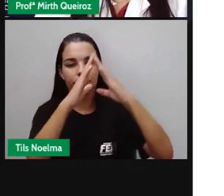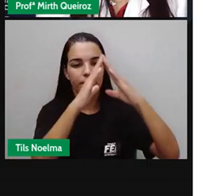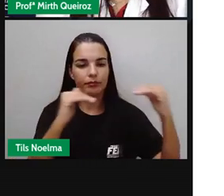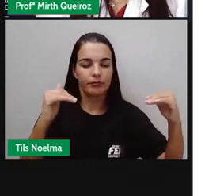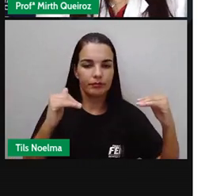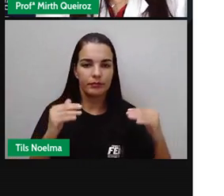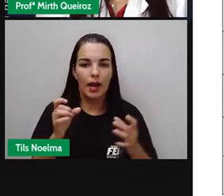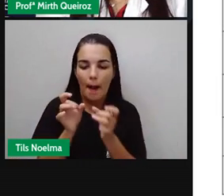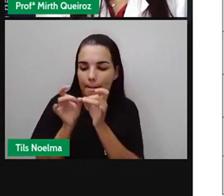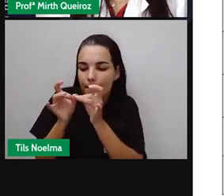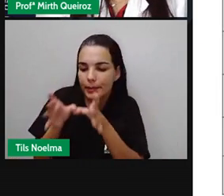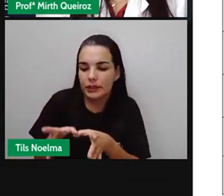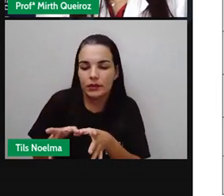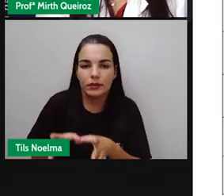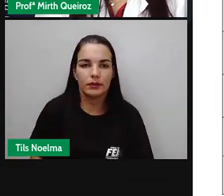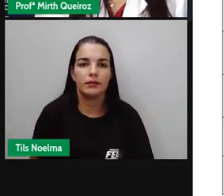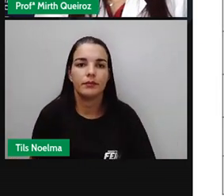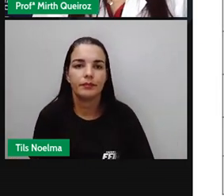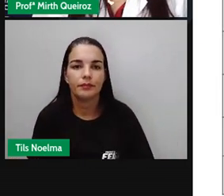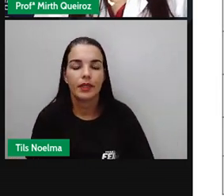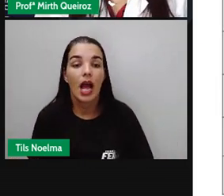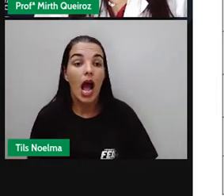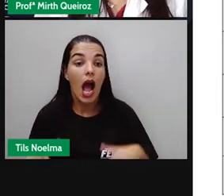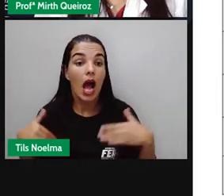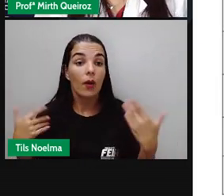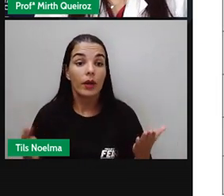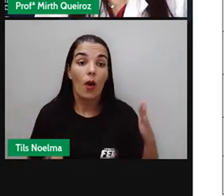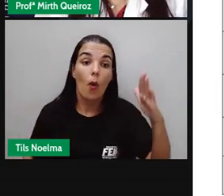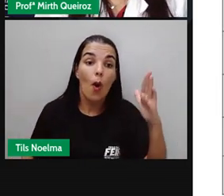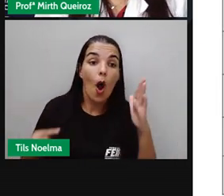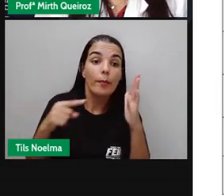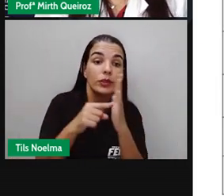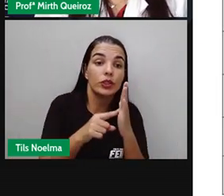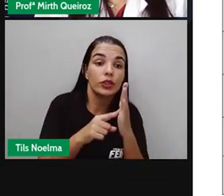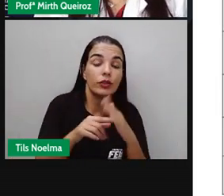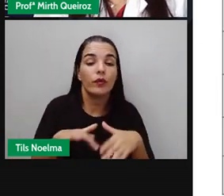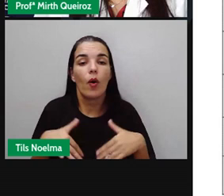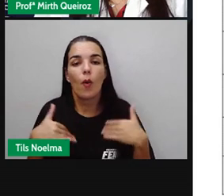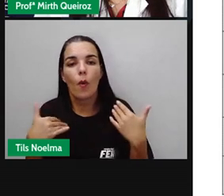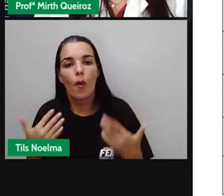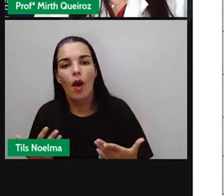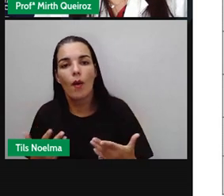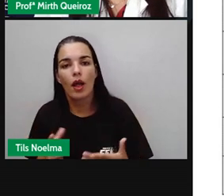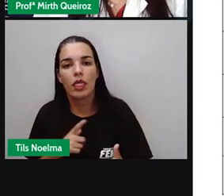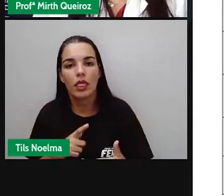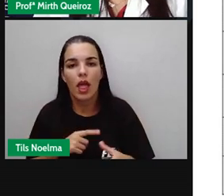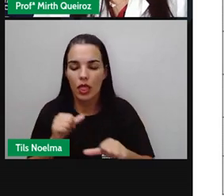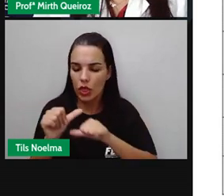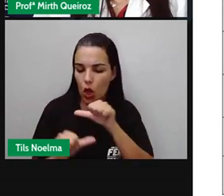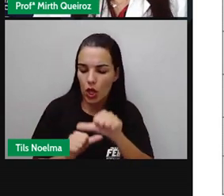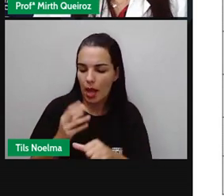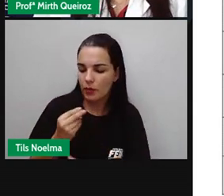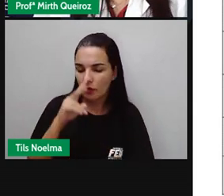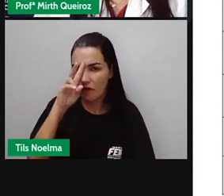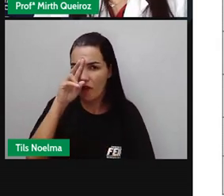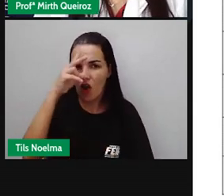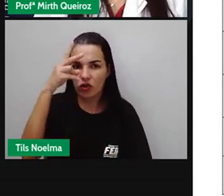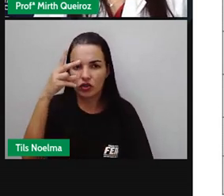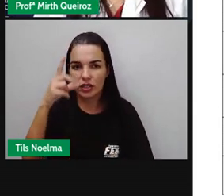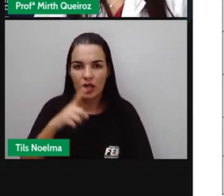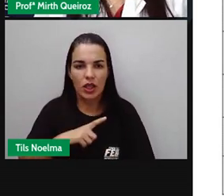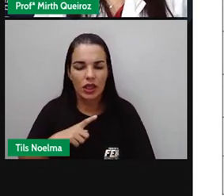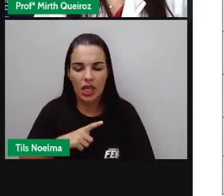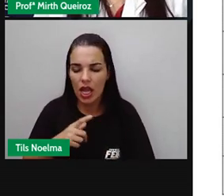uma fichinha diferente. Na caixa, o objetivo, vocês colocariam tornar-se muito